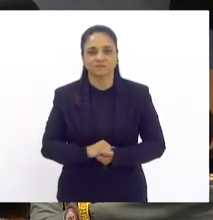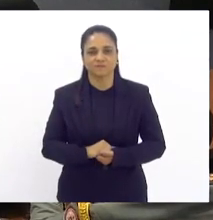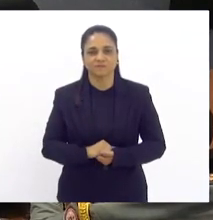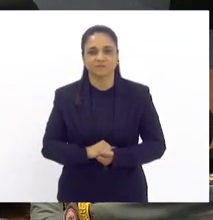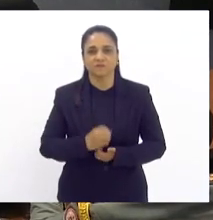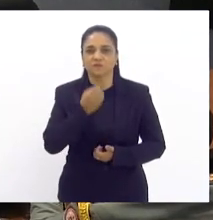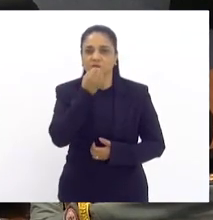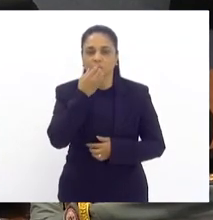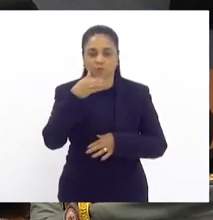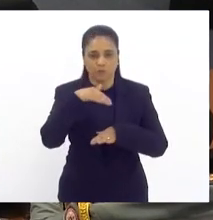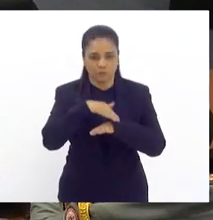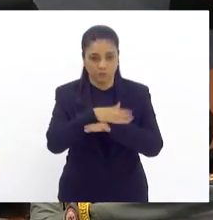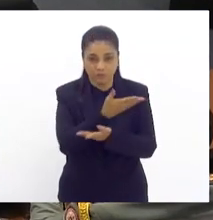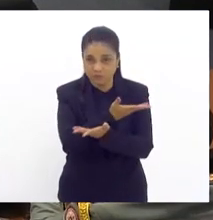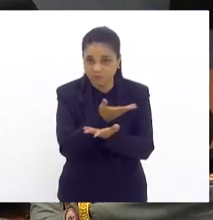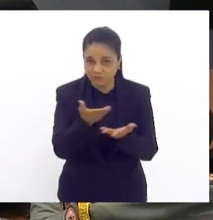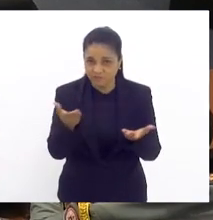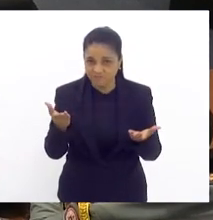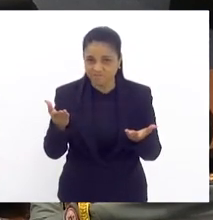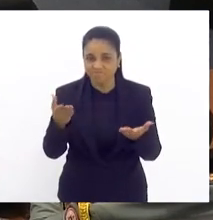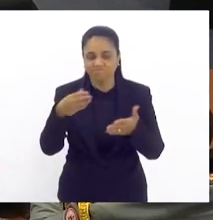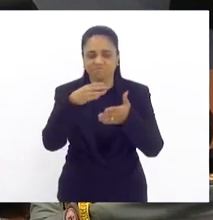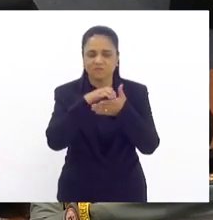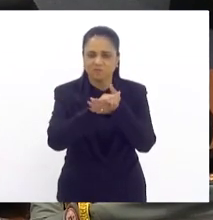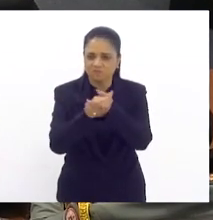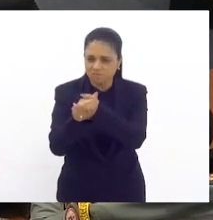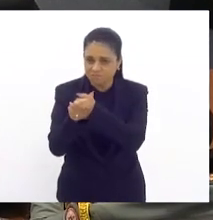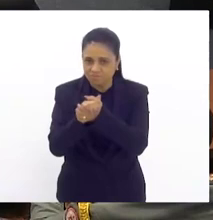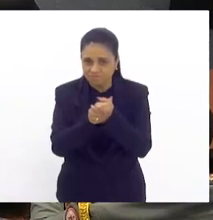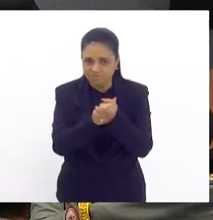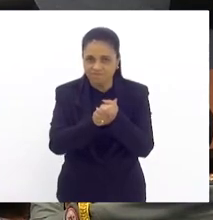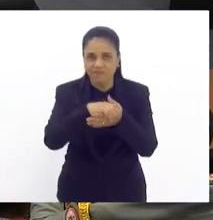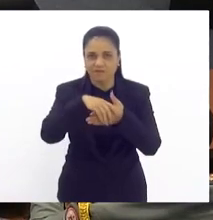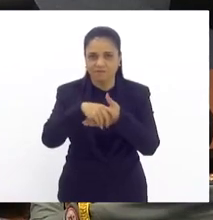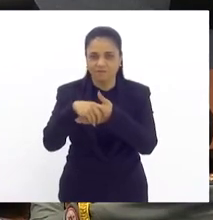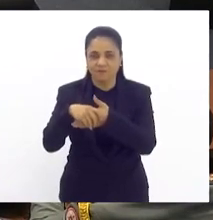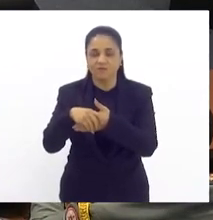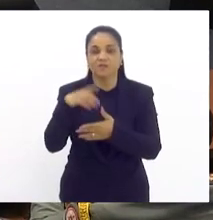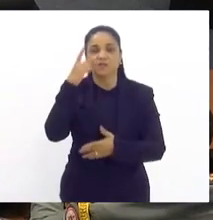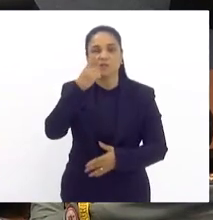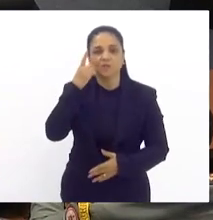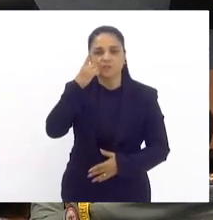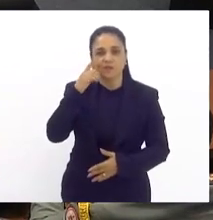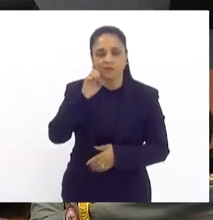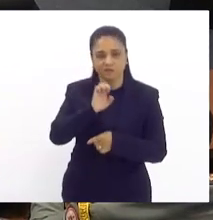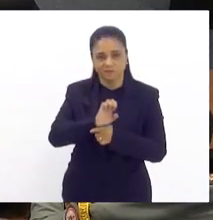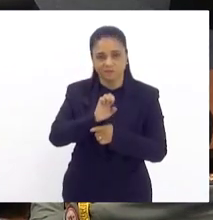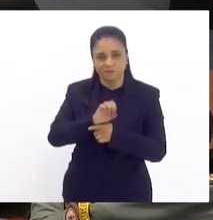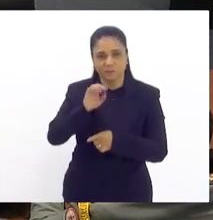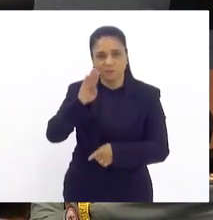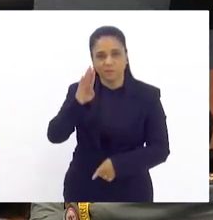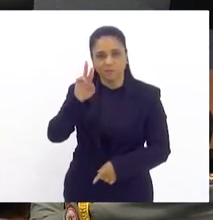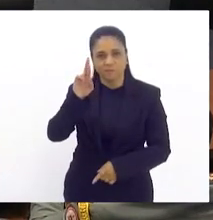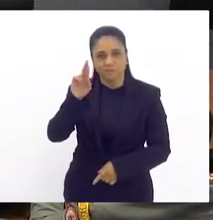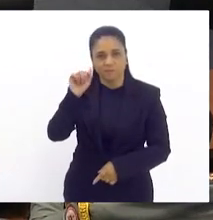Boa noite a todos. Quero cumprimentar o senhor deputado estadual Brazão,